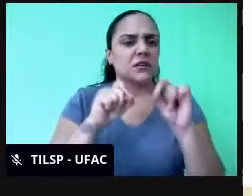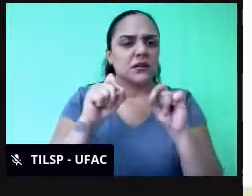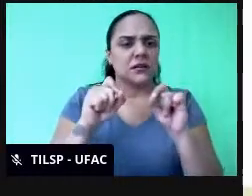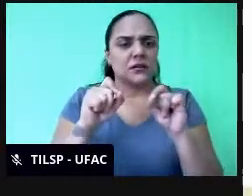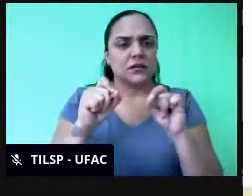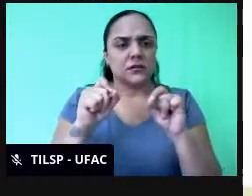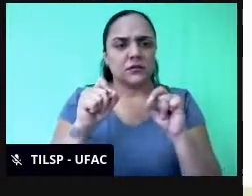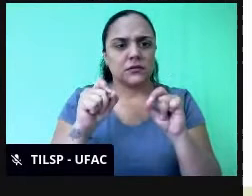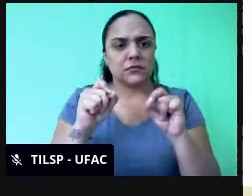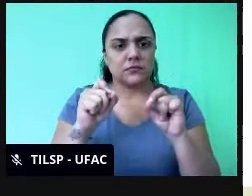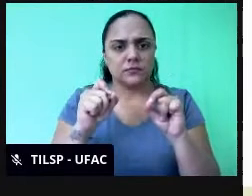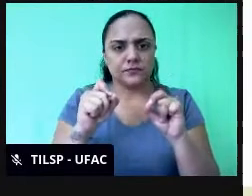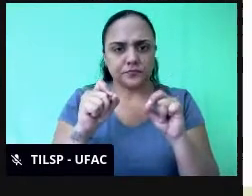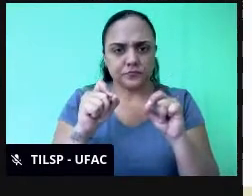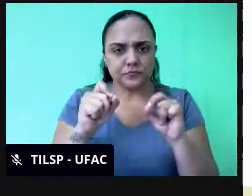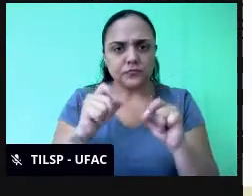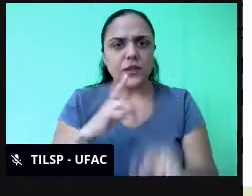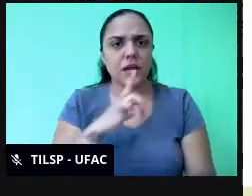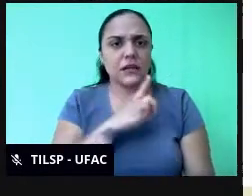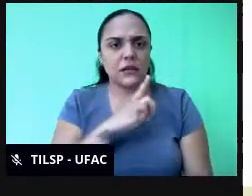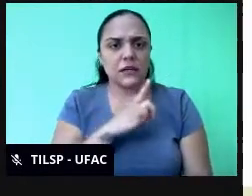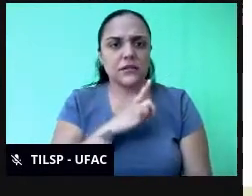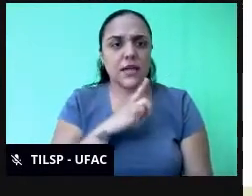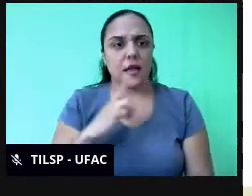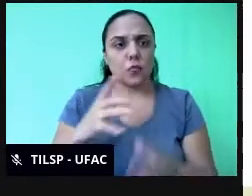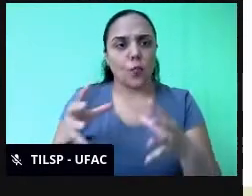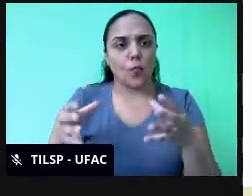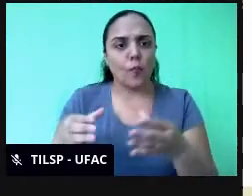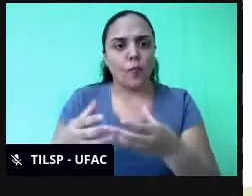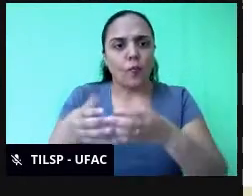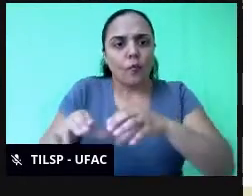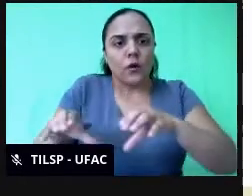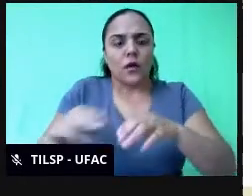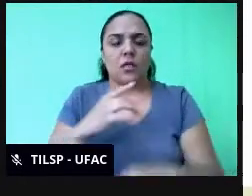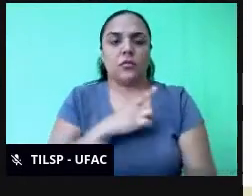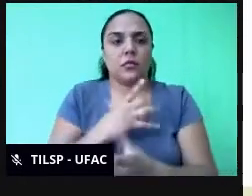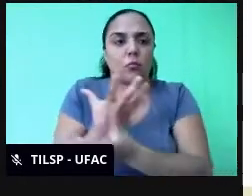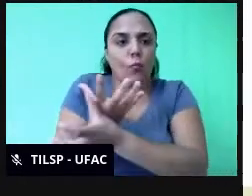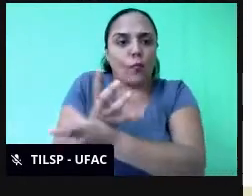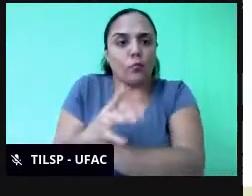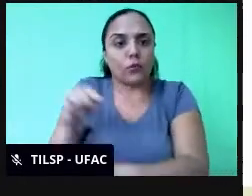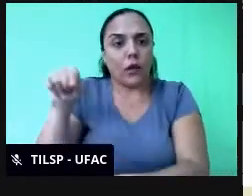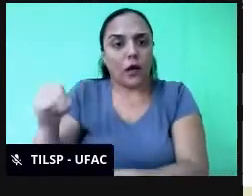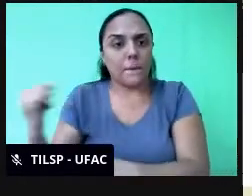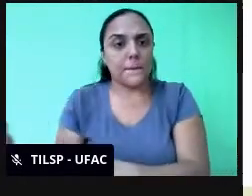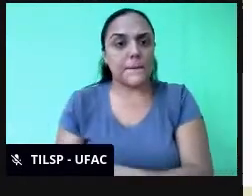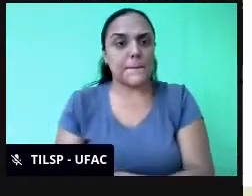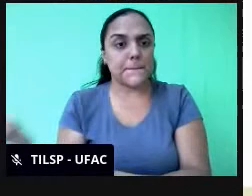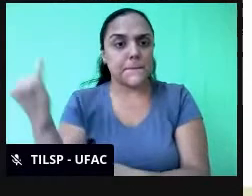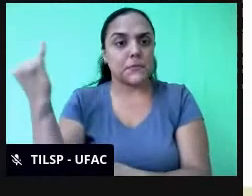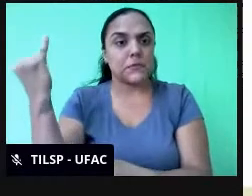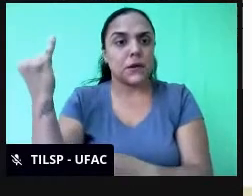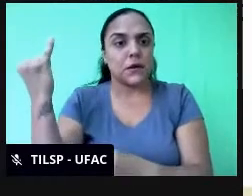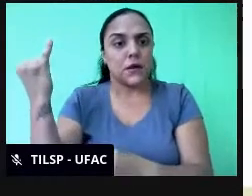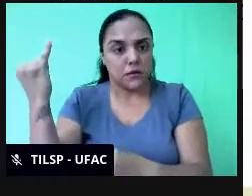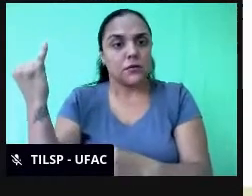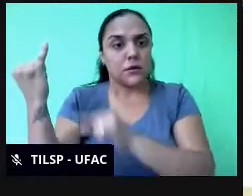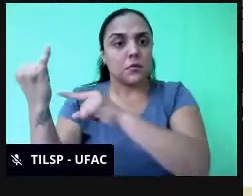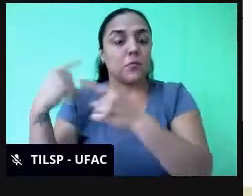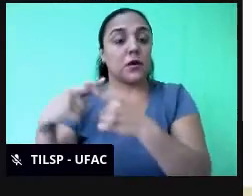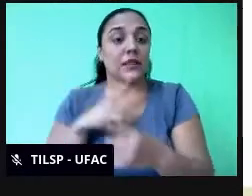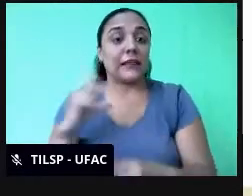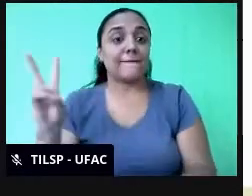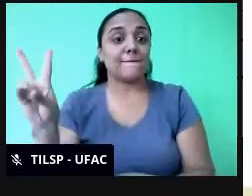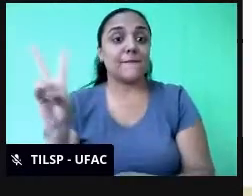uma levedura, que ela é inativa e seca, e que além de ter um alto valor proteico, gente, ele é enriquecido com vitaminas